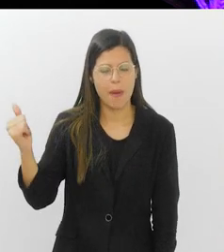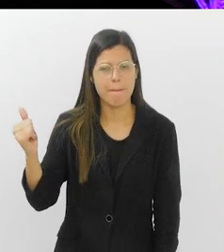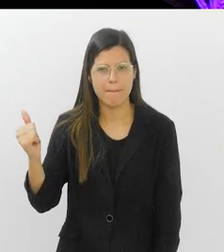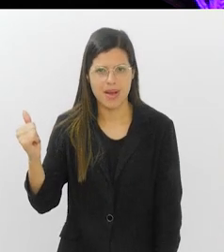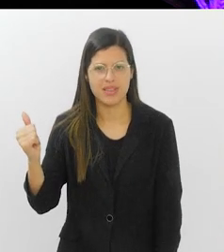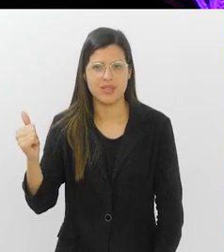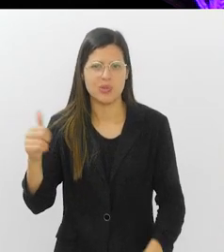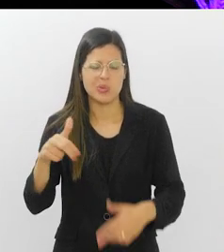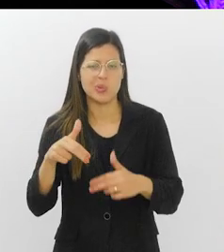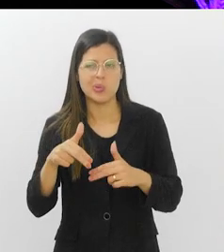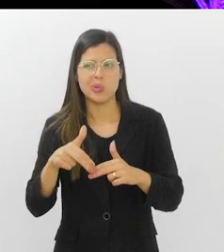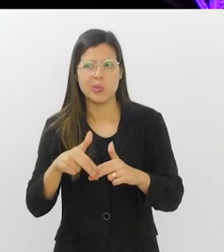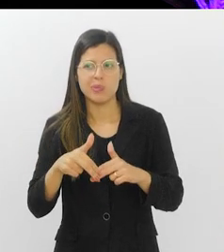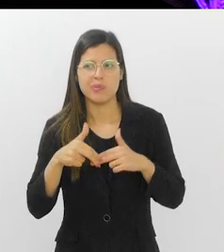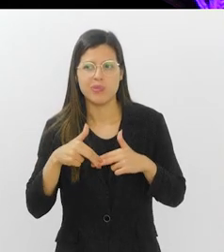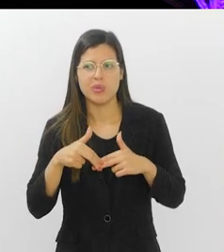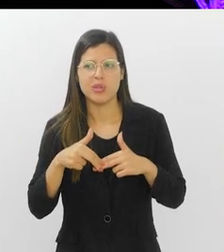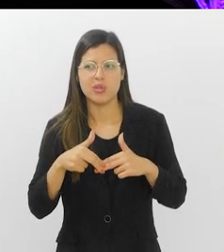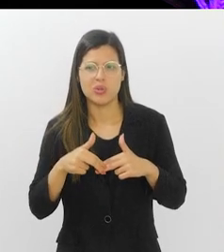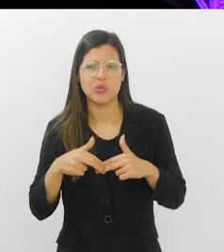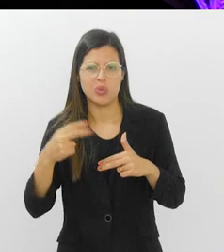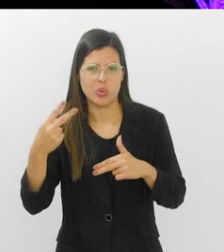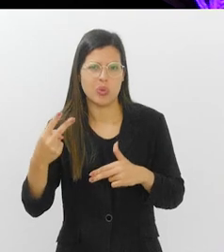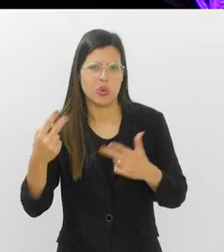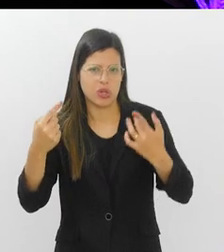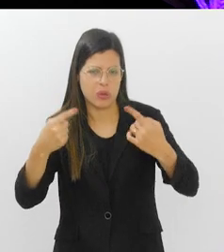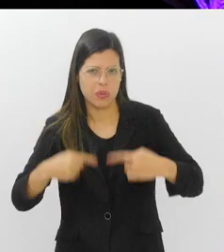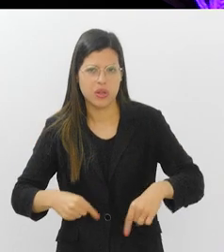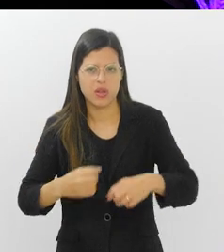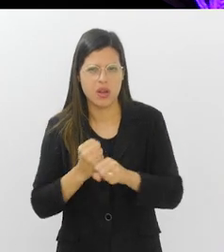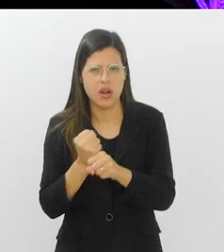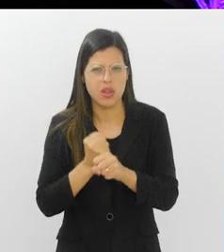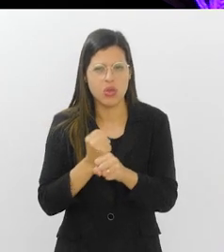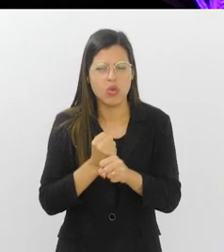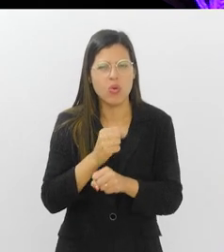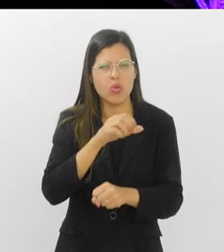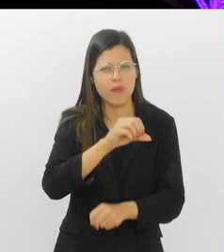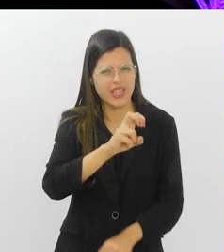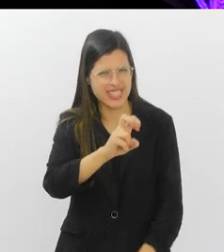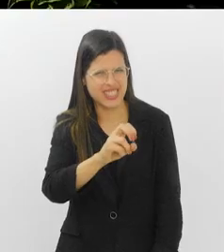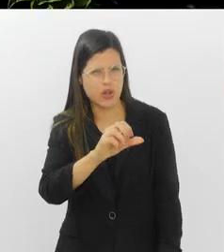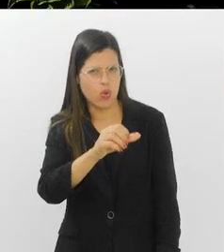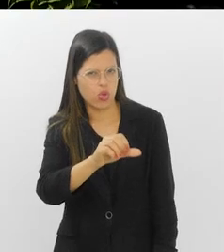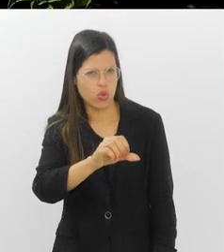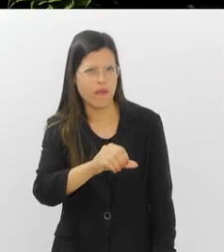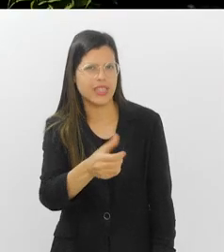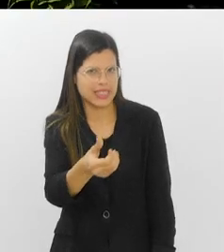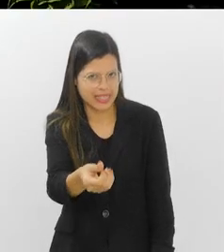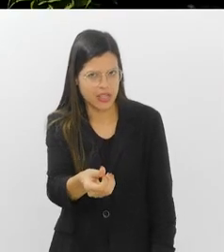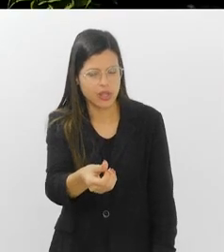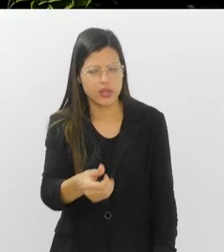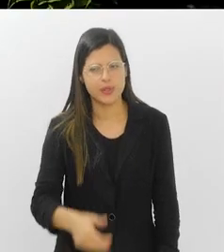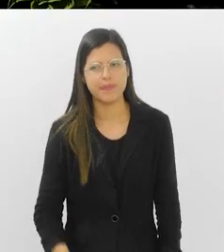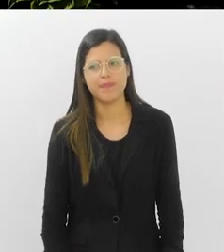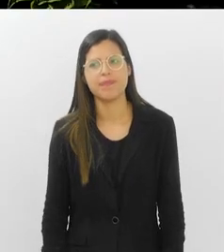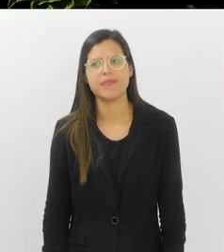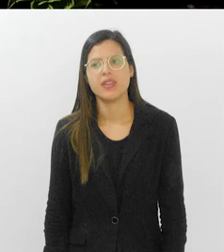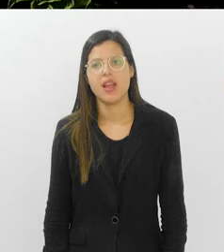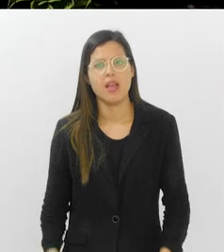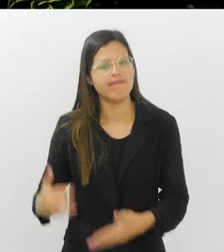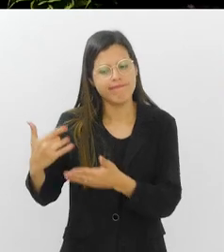de ser convocado por conta de de dois campeonatos que que eu competi em 95 e 96 uhum